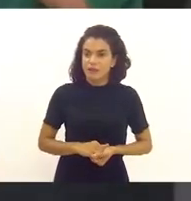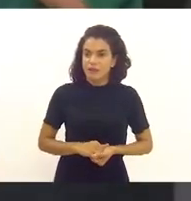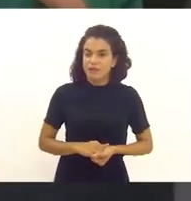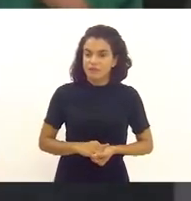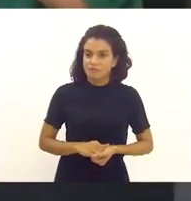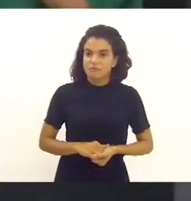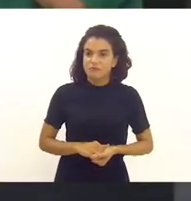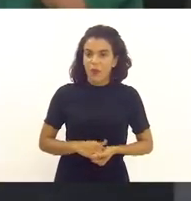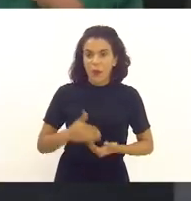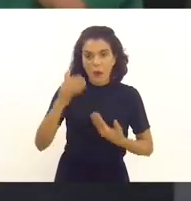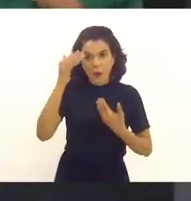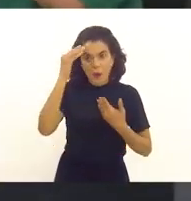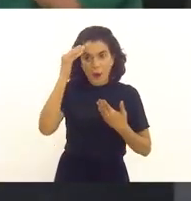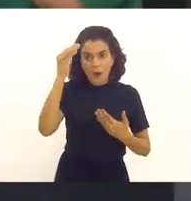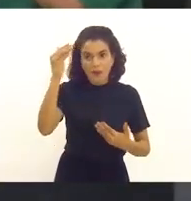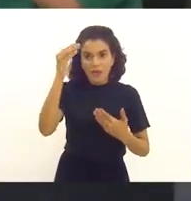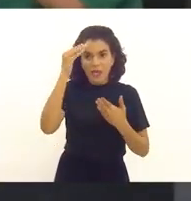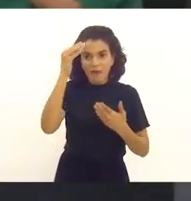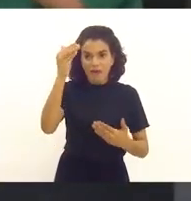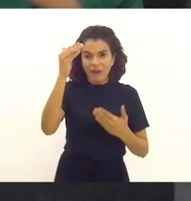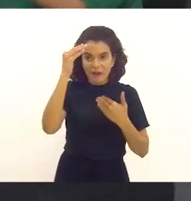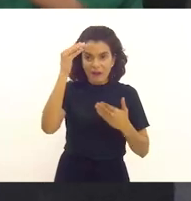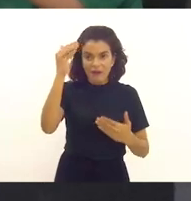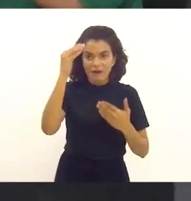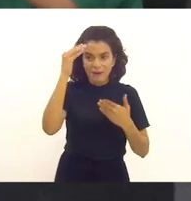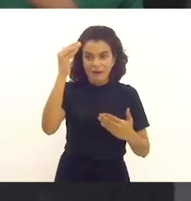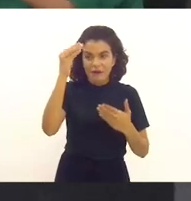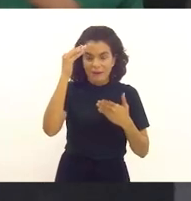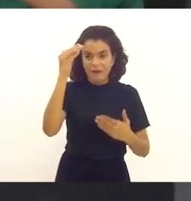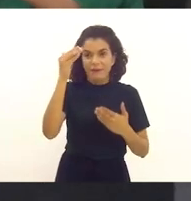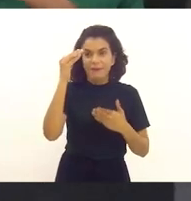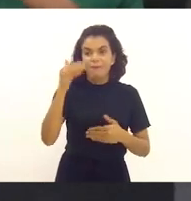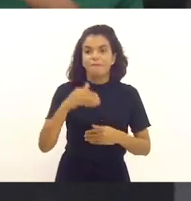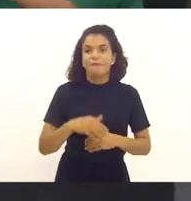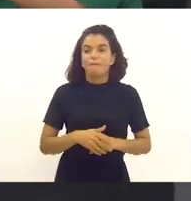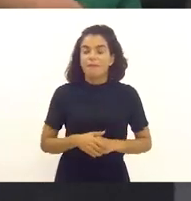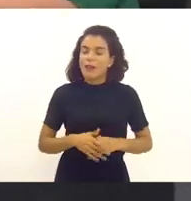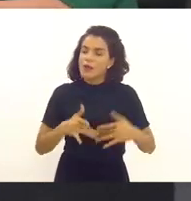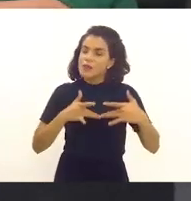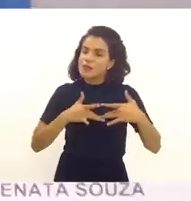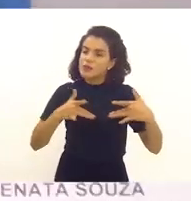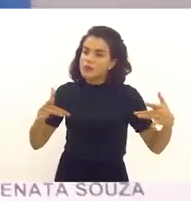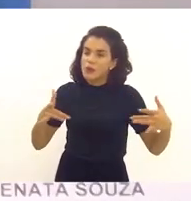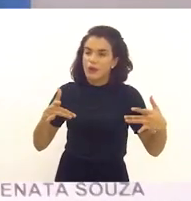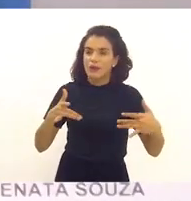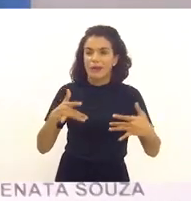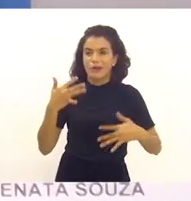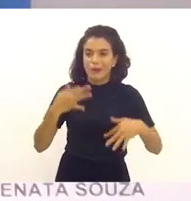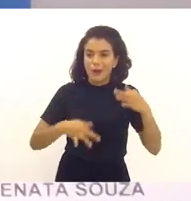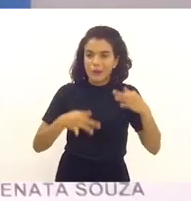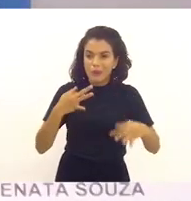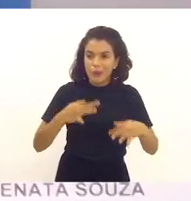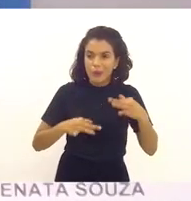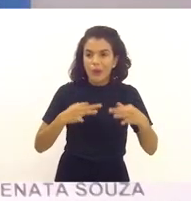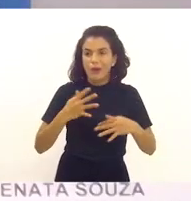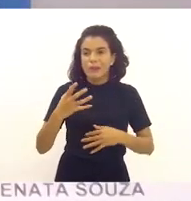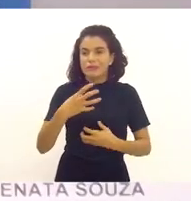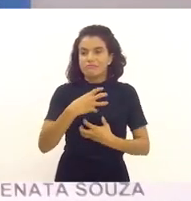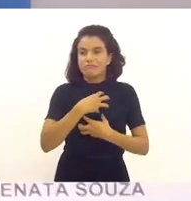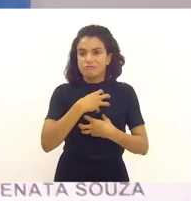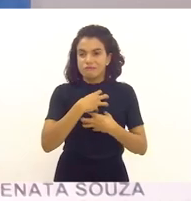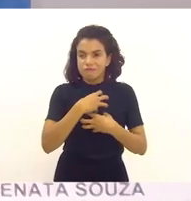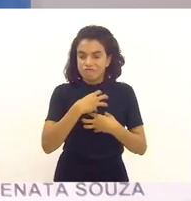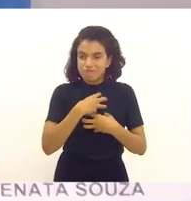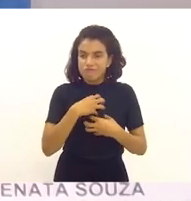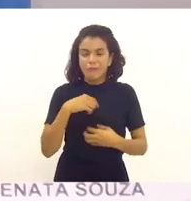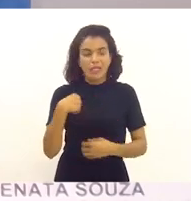muito obrigada senhora Suelen a nossa solidariedade com a dor que a senhora tá sentindo